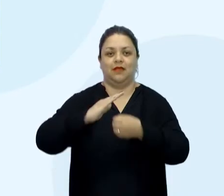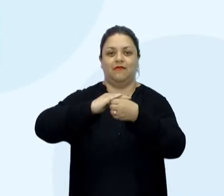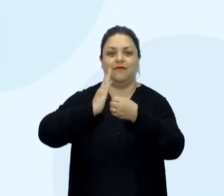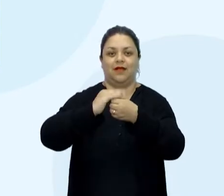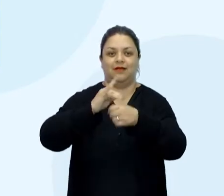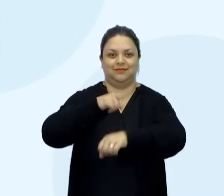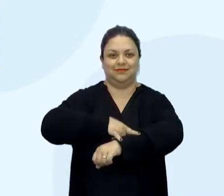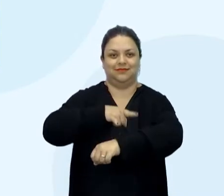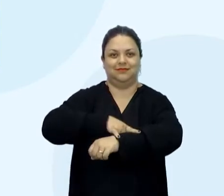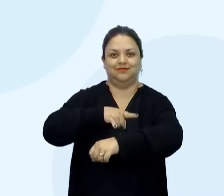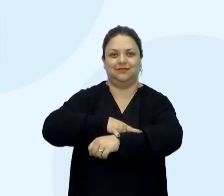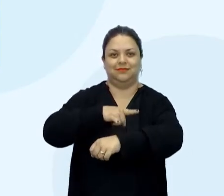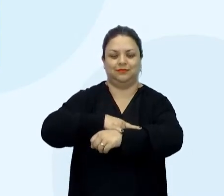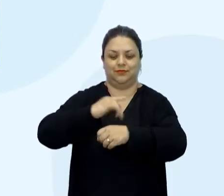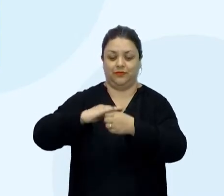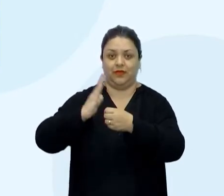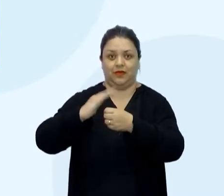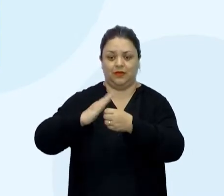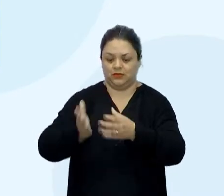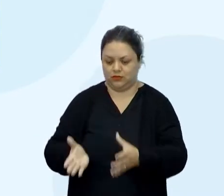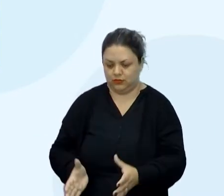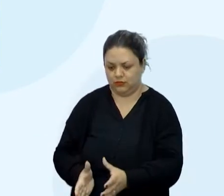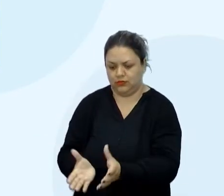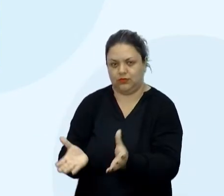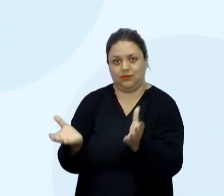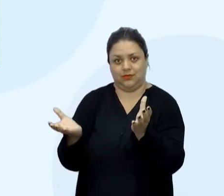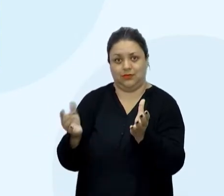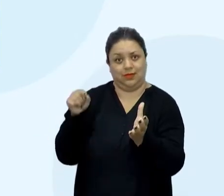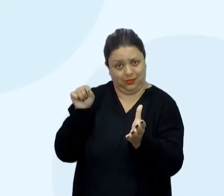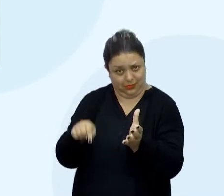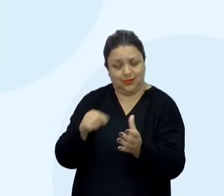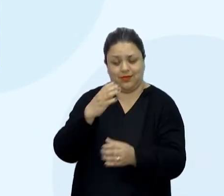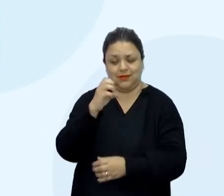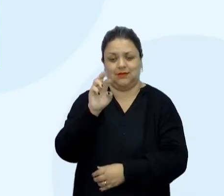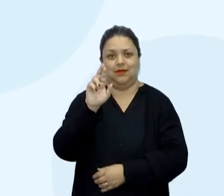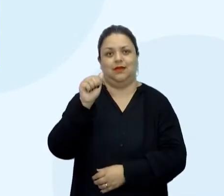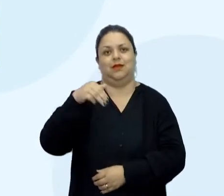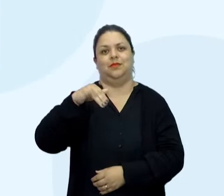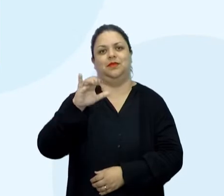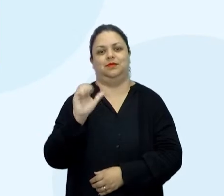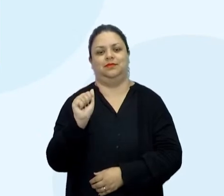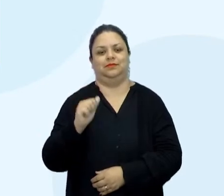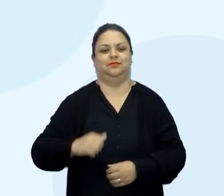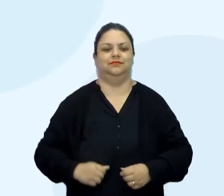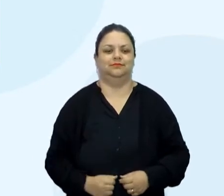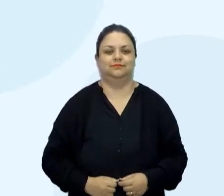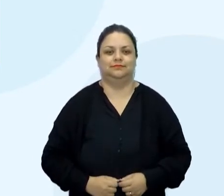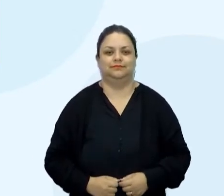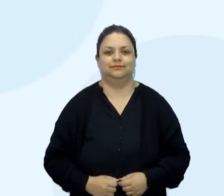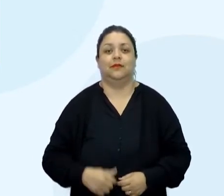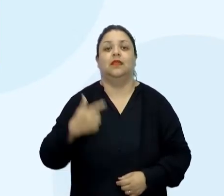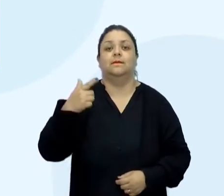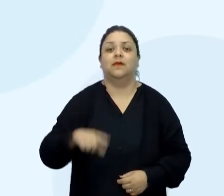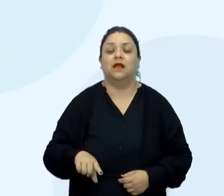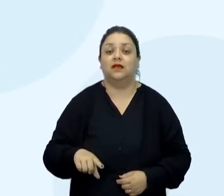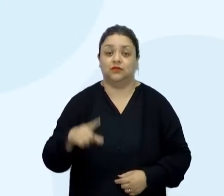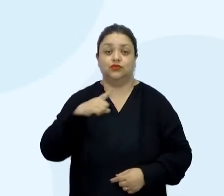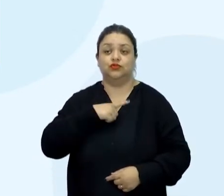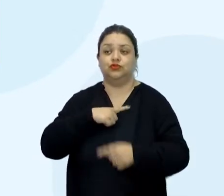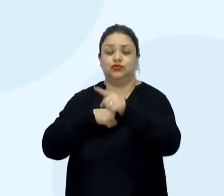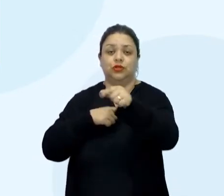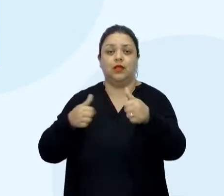sanitário, a gente está pensando aí no material sanitário, certo? E material aí para laboratório, para indústria química, tá